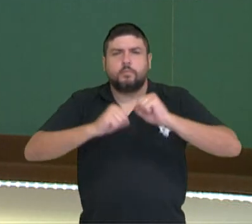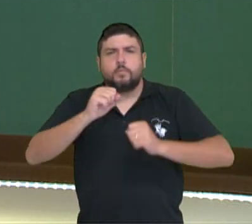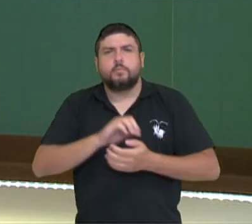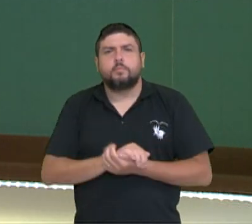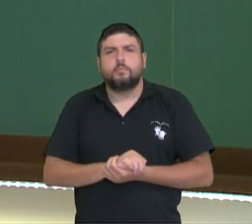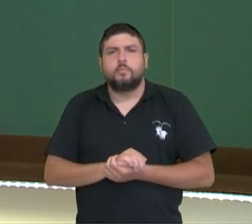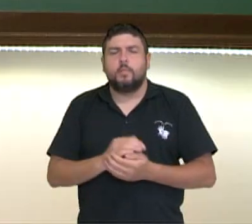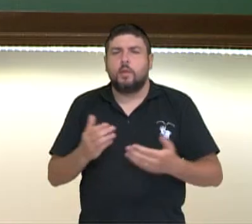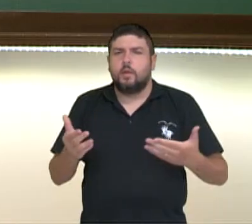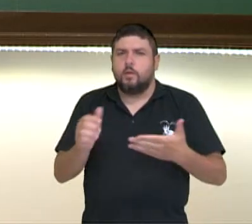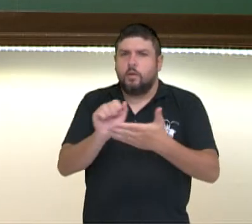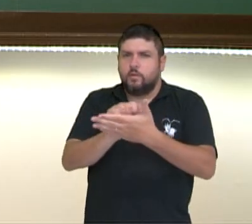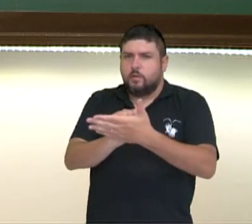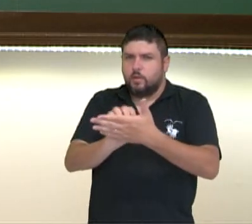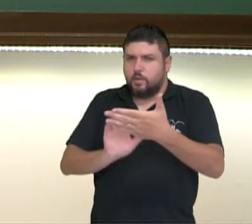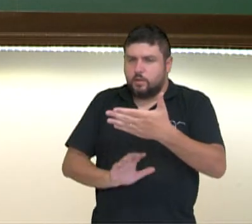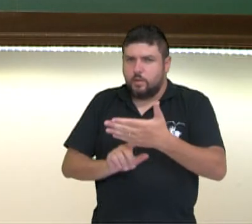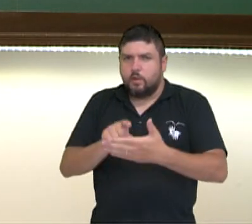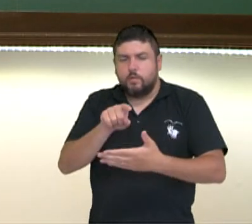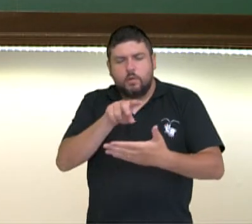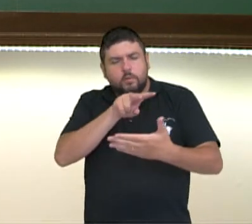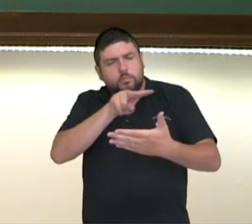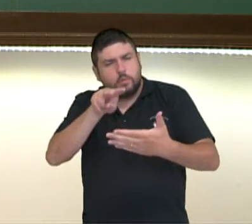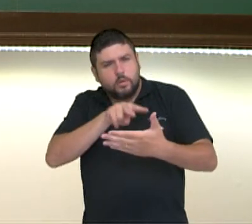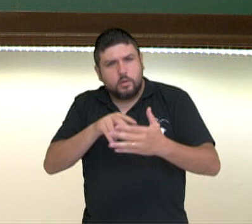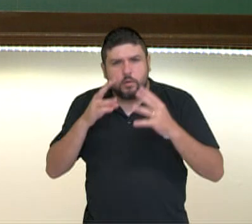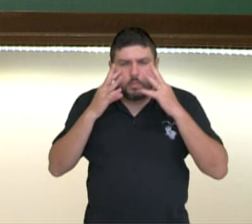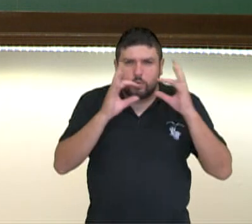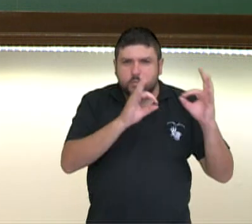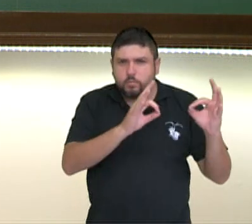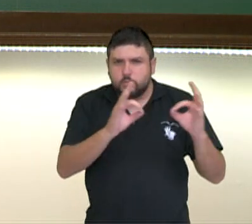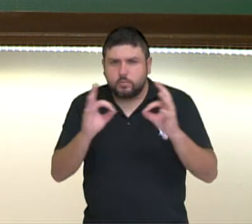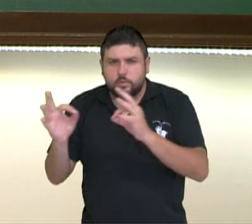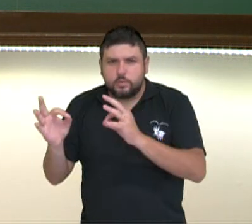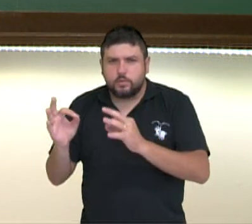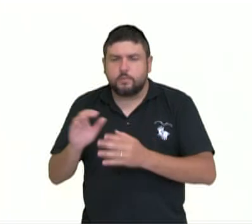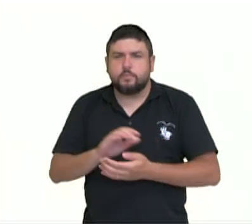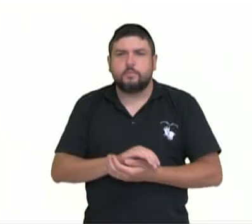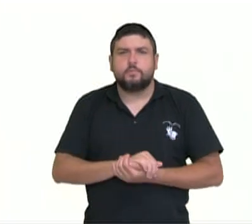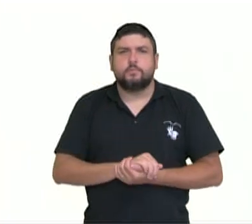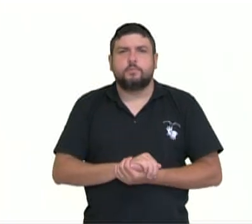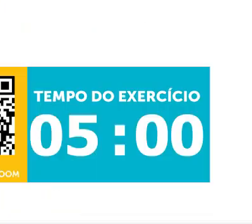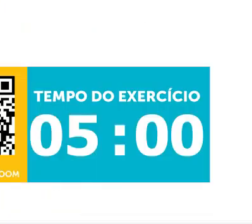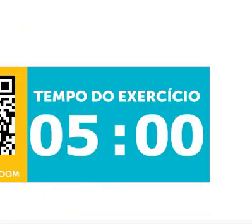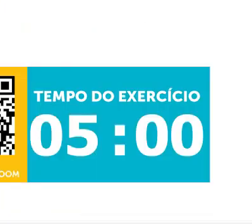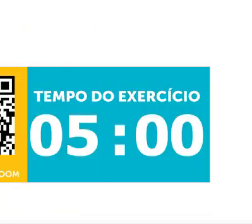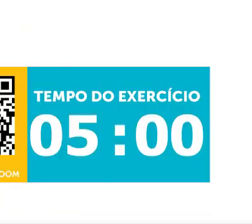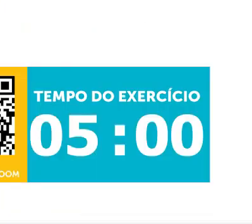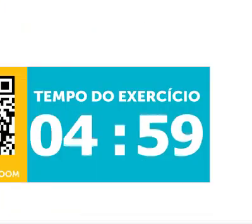nossa atividade. Quero que leiam com atenção e a gente já volta para ver qual é a resposta correta.